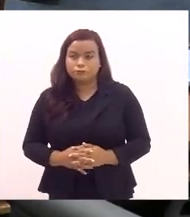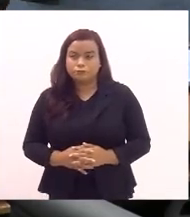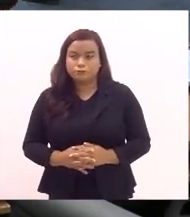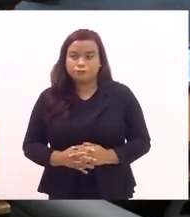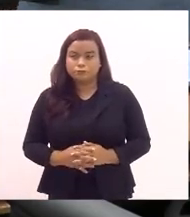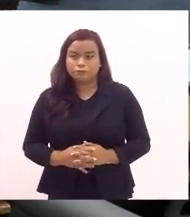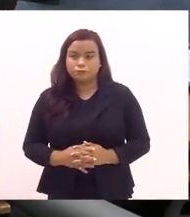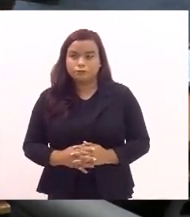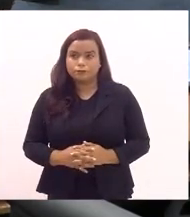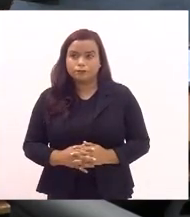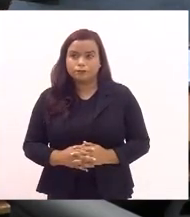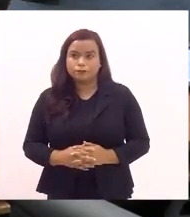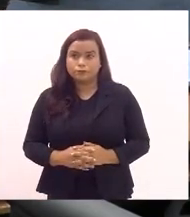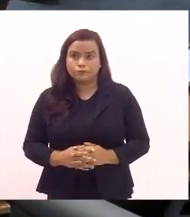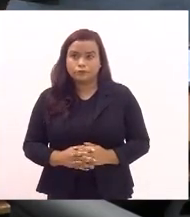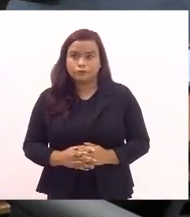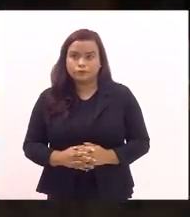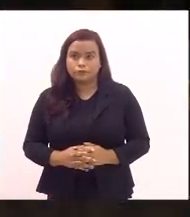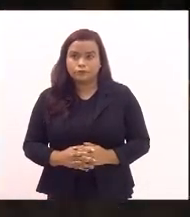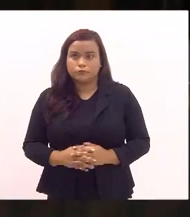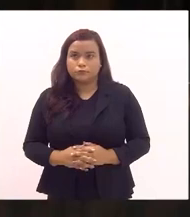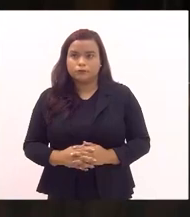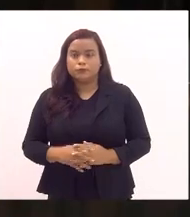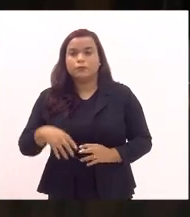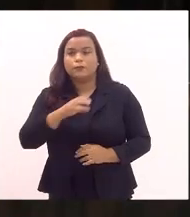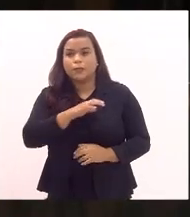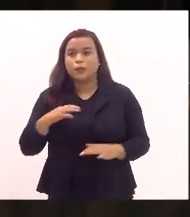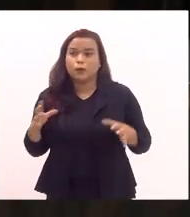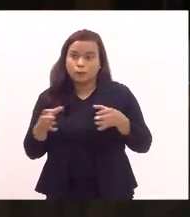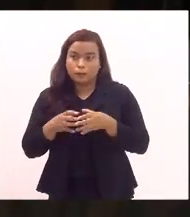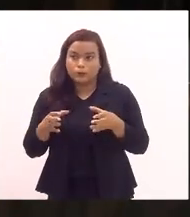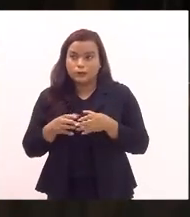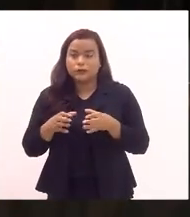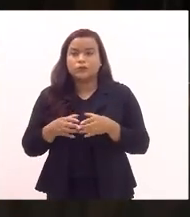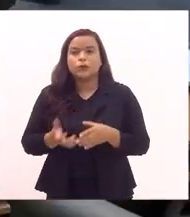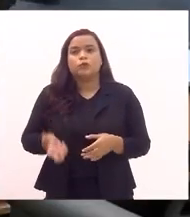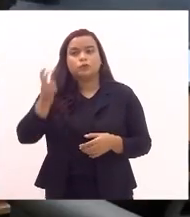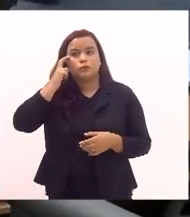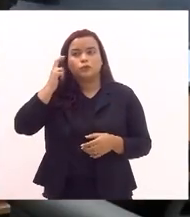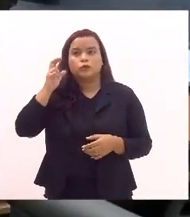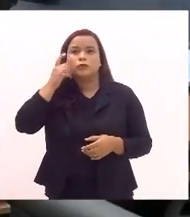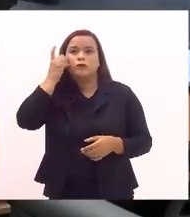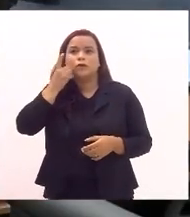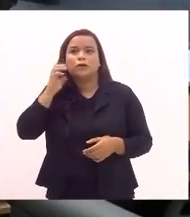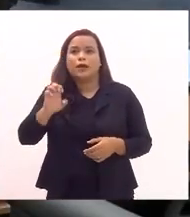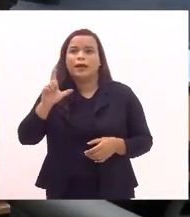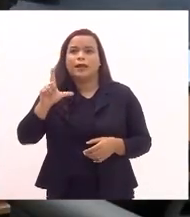o rolo Guilherme dalvi ela comissão de gordura Deputado Eliomar Coelho